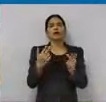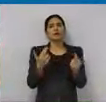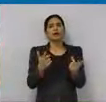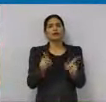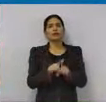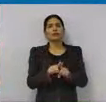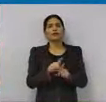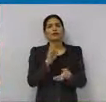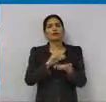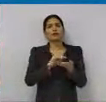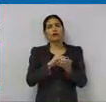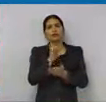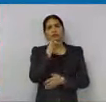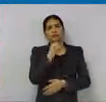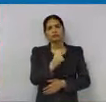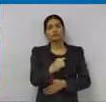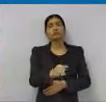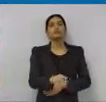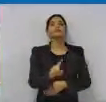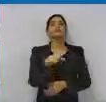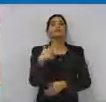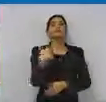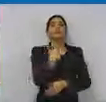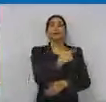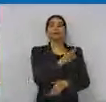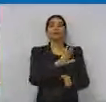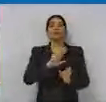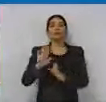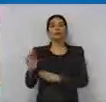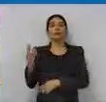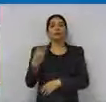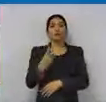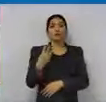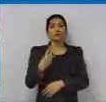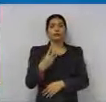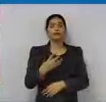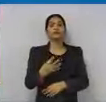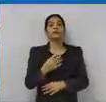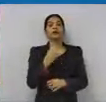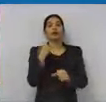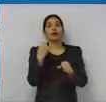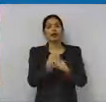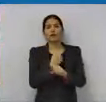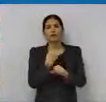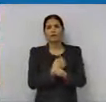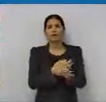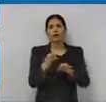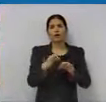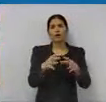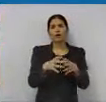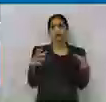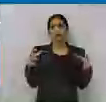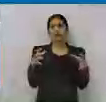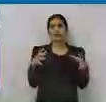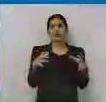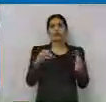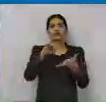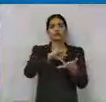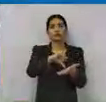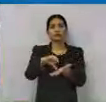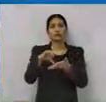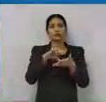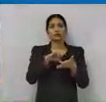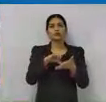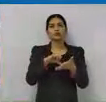Bom, terceira obra elencada, reforma e ampliação de setores de abastecimento, também